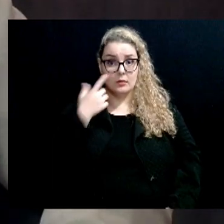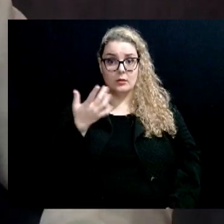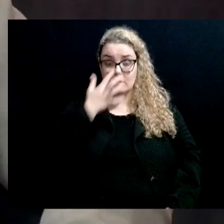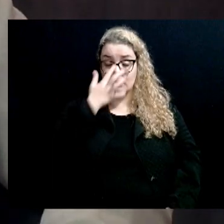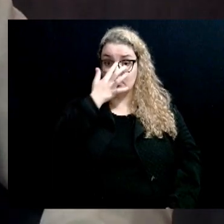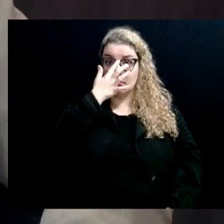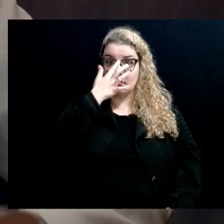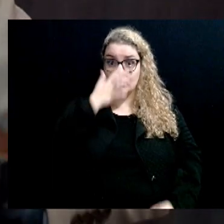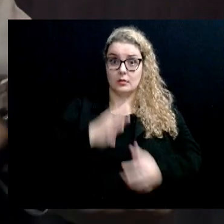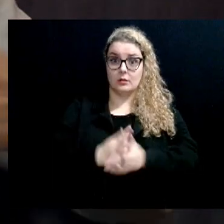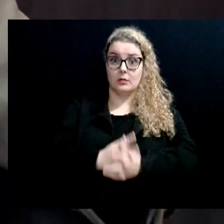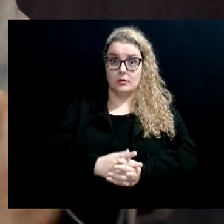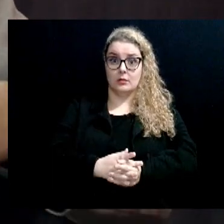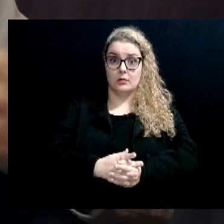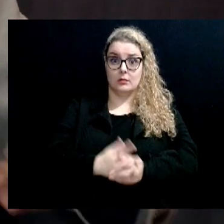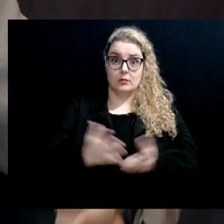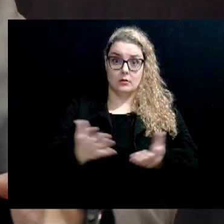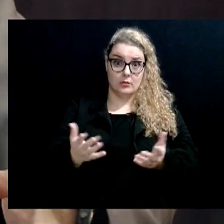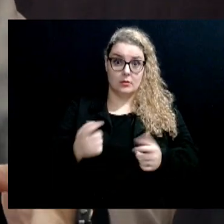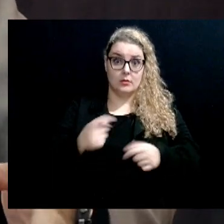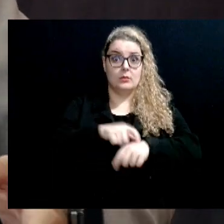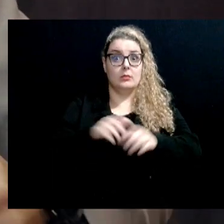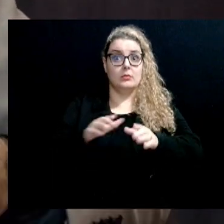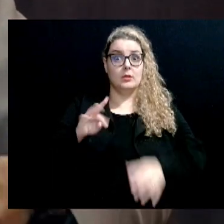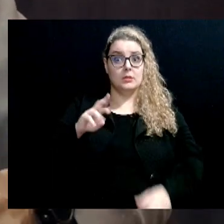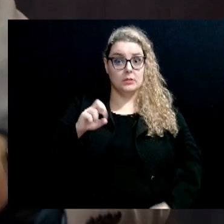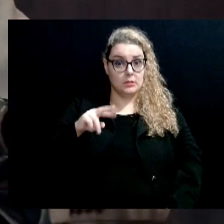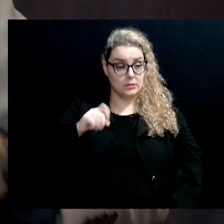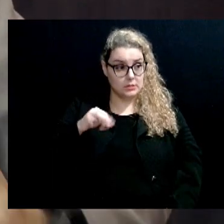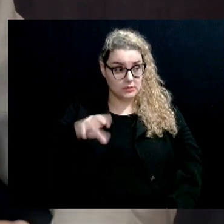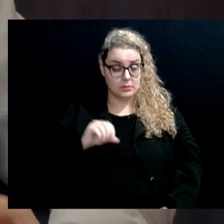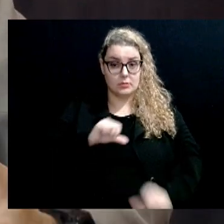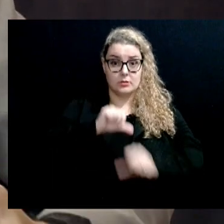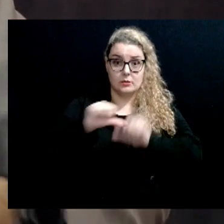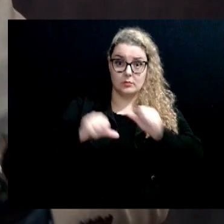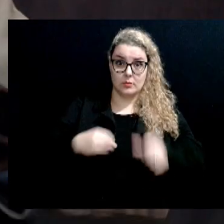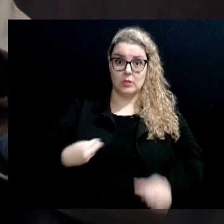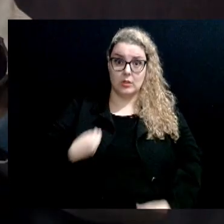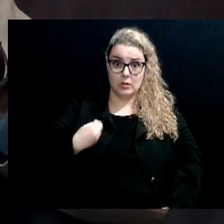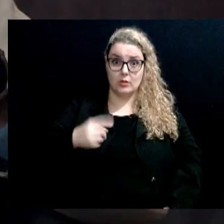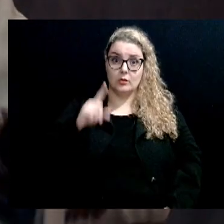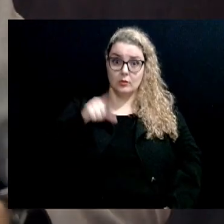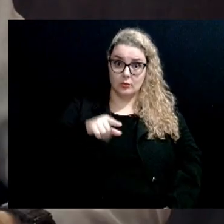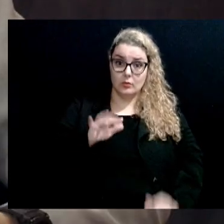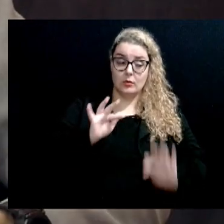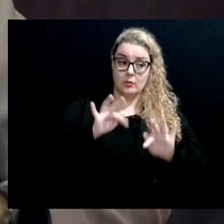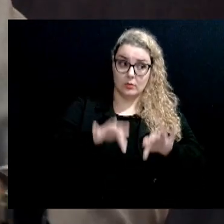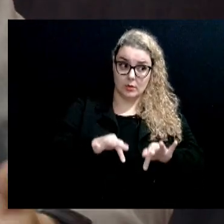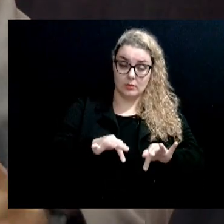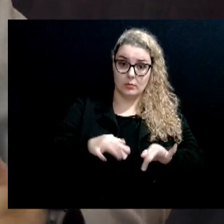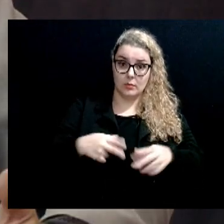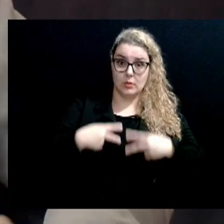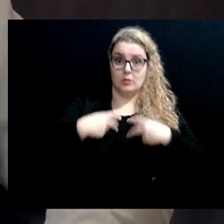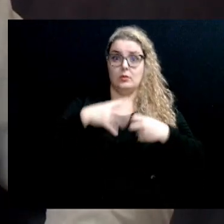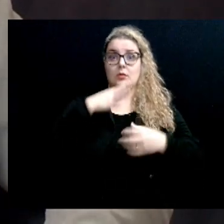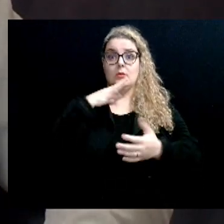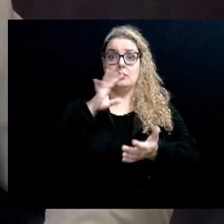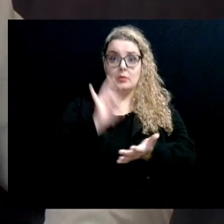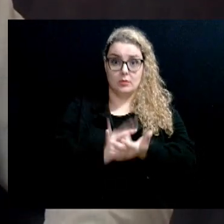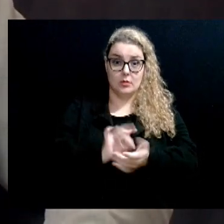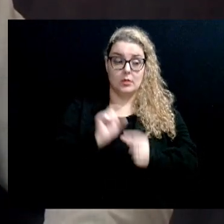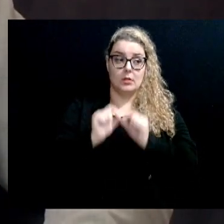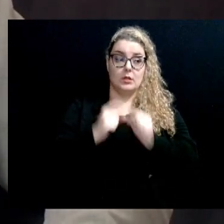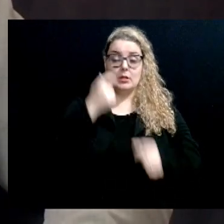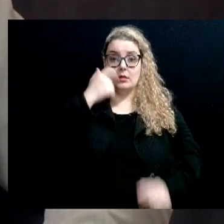assim, olha, você tá no momento de transição, de mudança da sua vida, será que não é finalmente o momento de você se conhecer verdadeiramente, descobrir quem você realmente é?